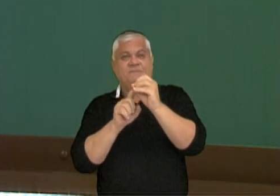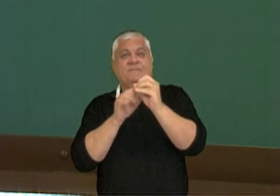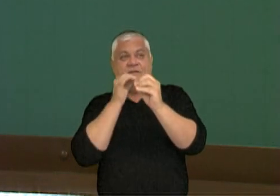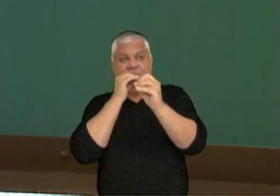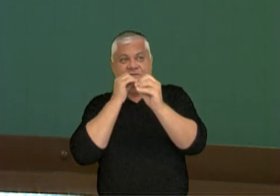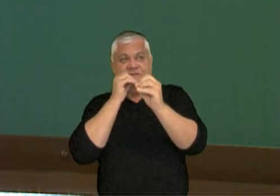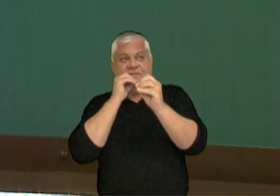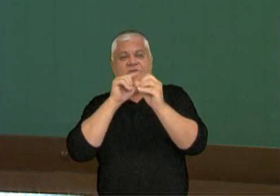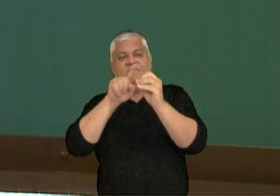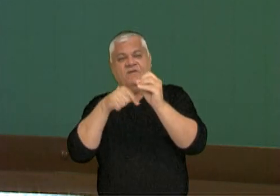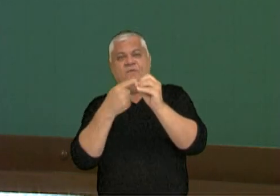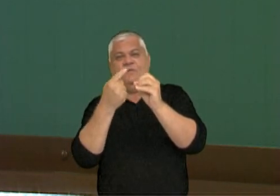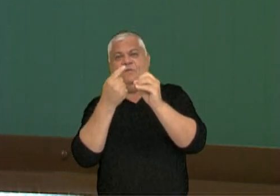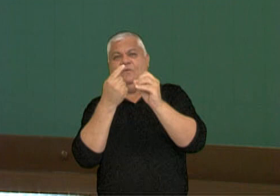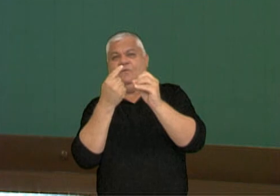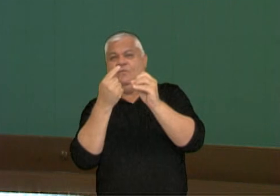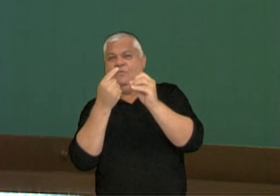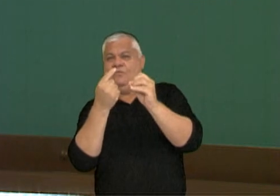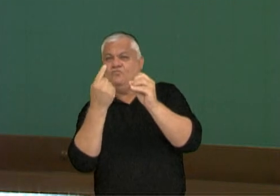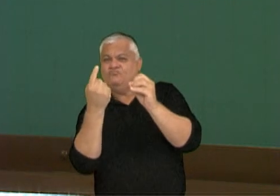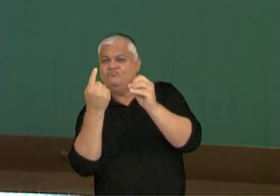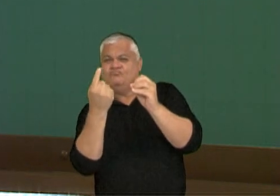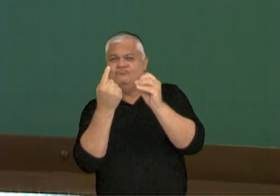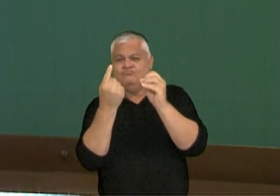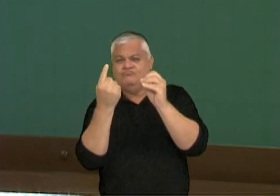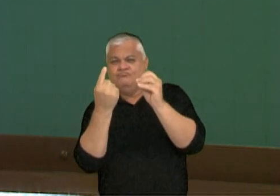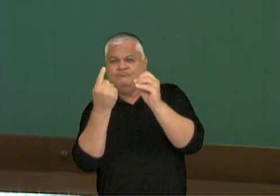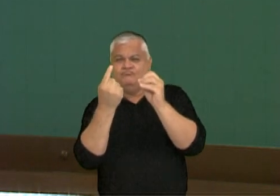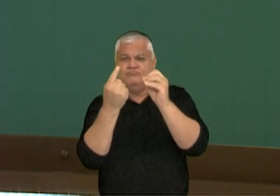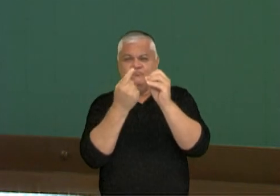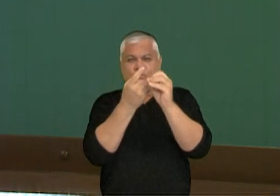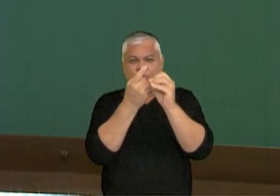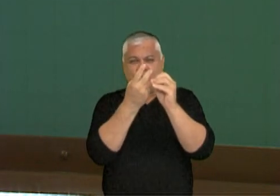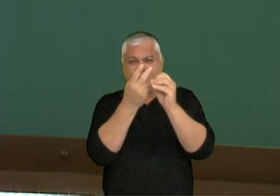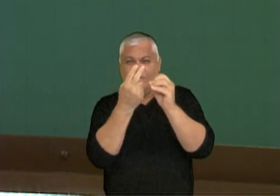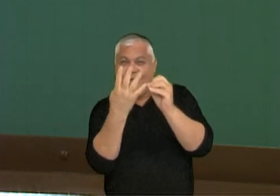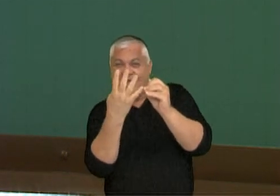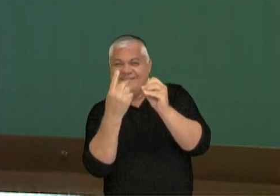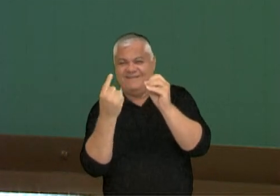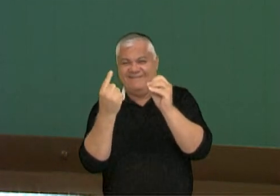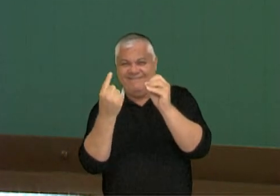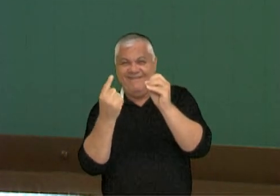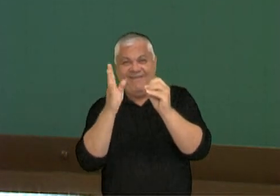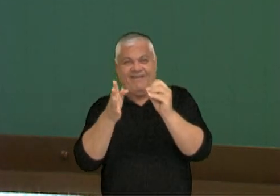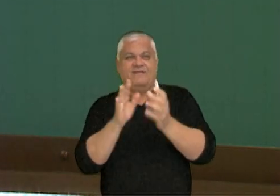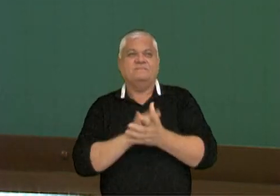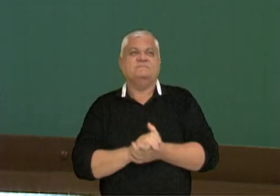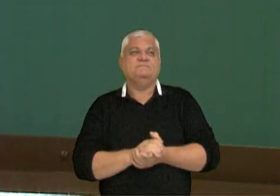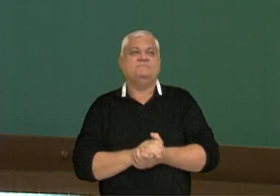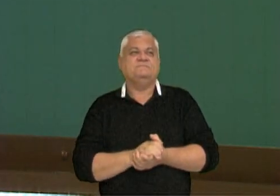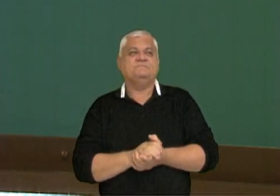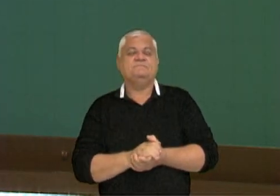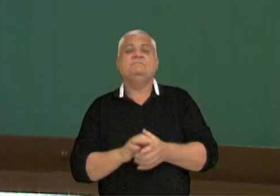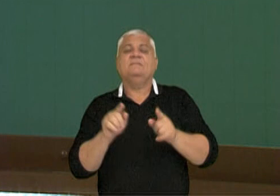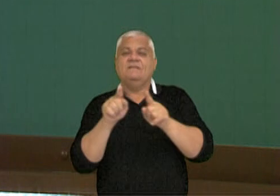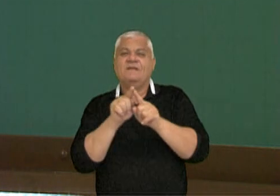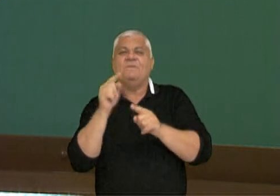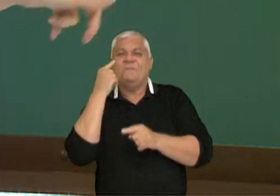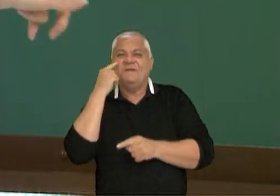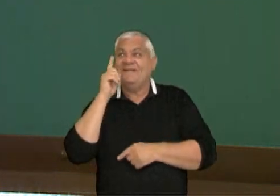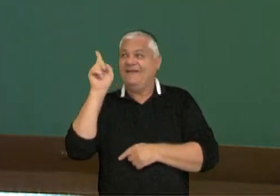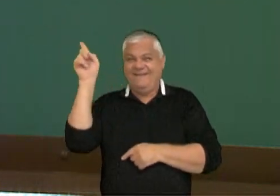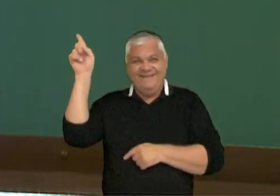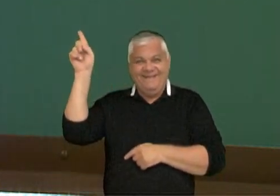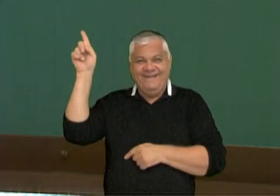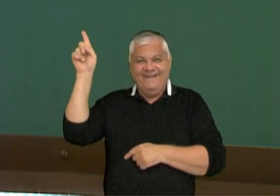estar localizado entre 0 e 1, tudo bem? Então, vamos lá. E aqui ela colocou todos